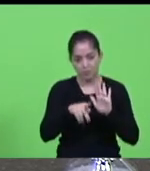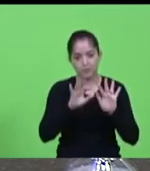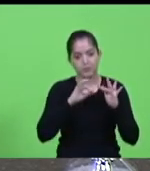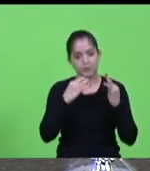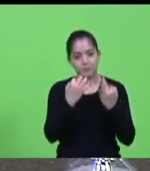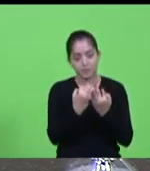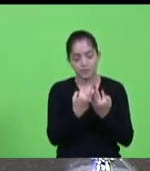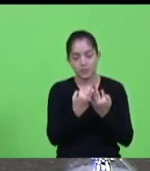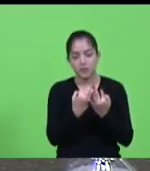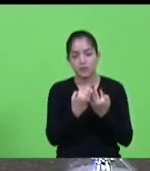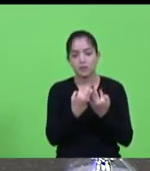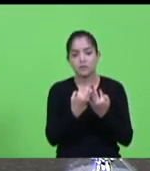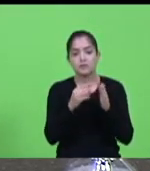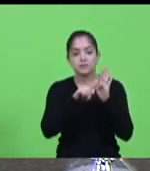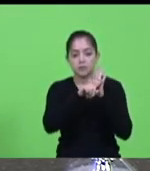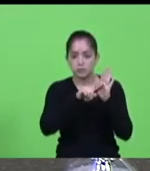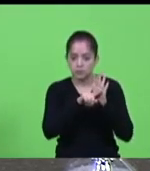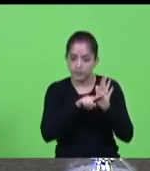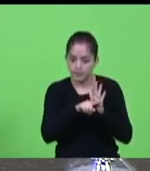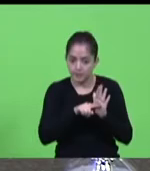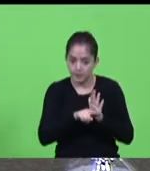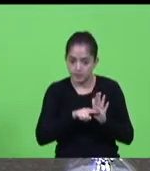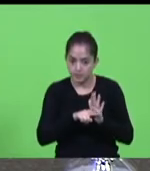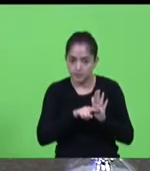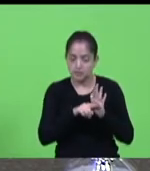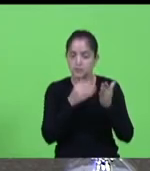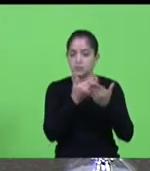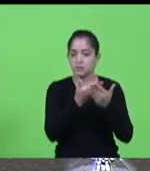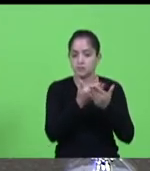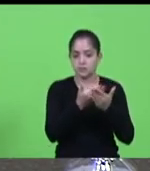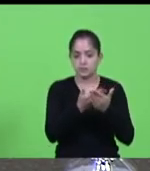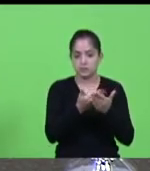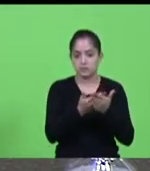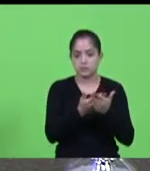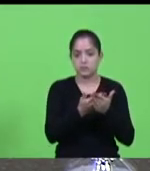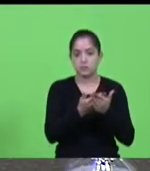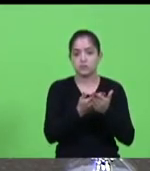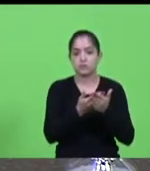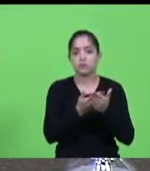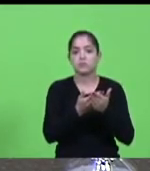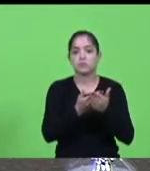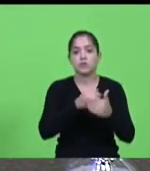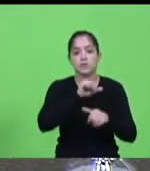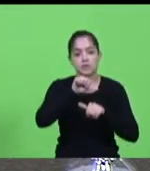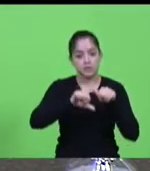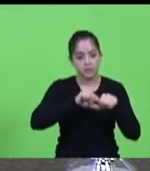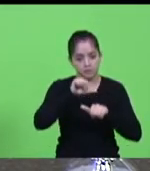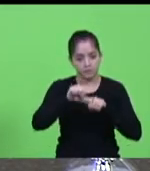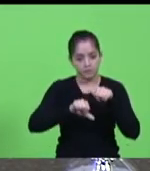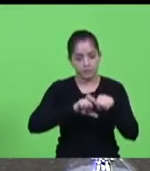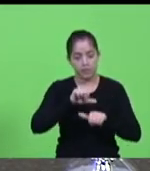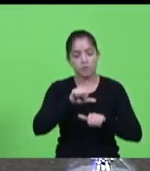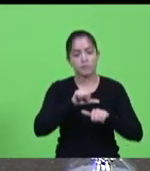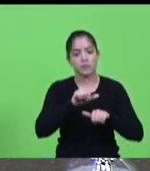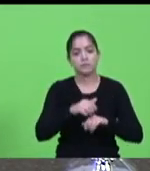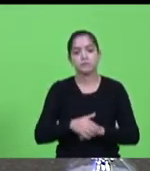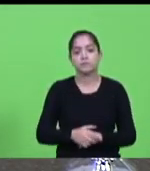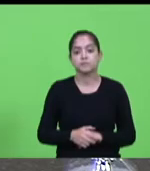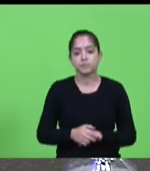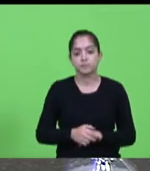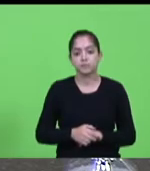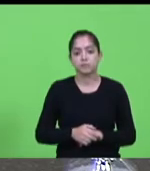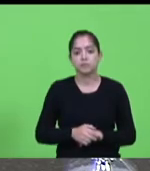o levantamento do Instituto Nacional de Colonização e Reforma Agrária, o